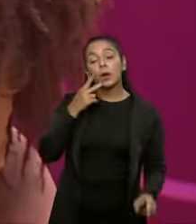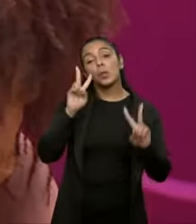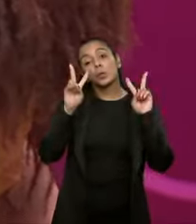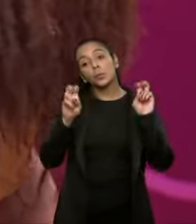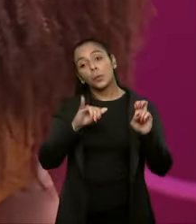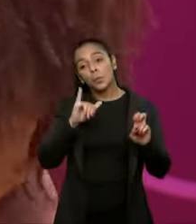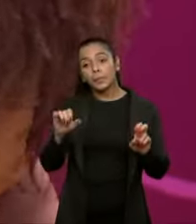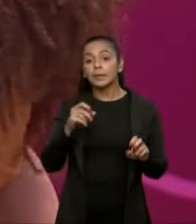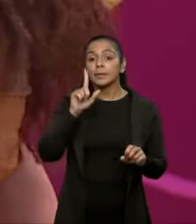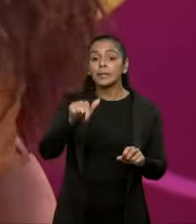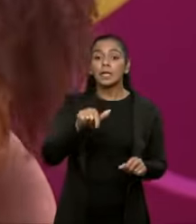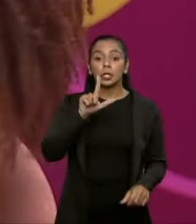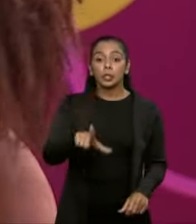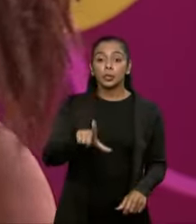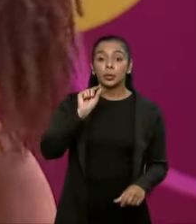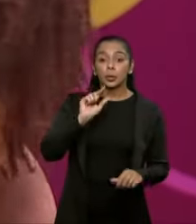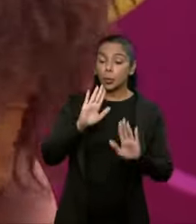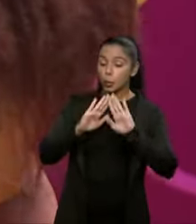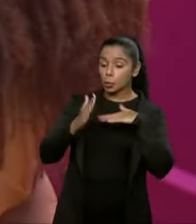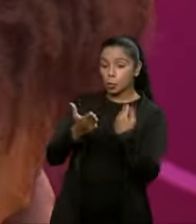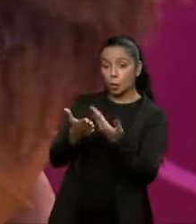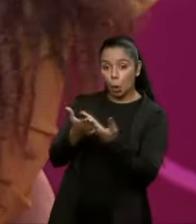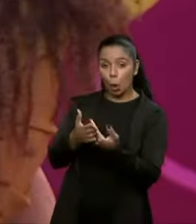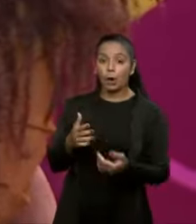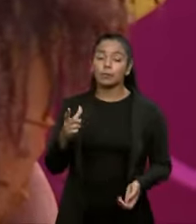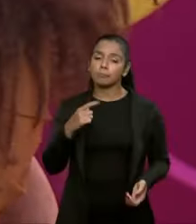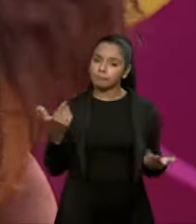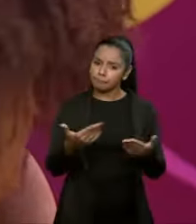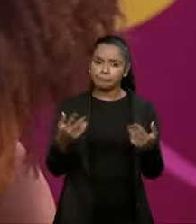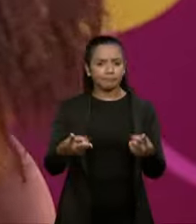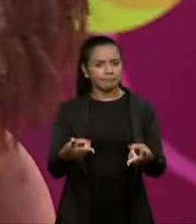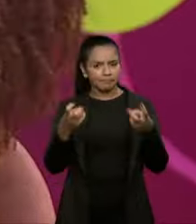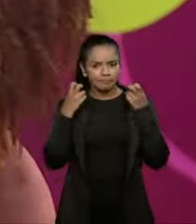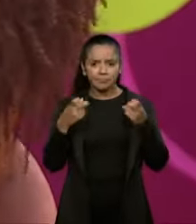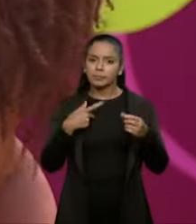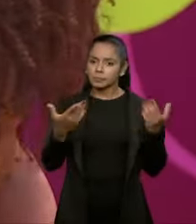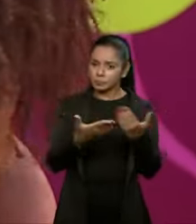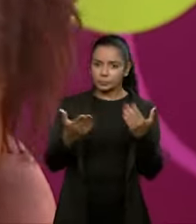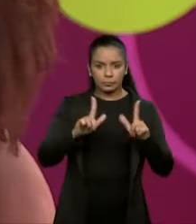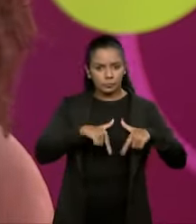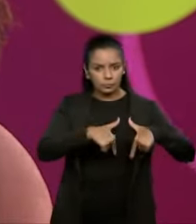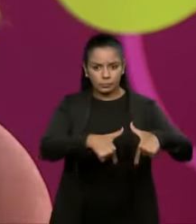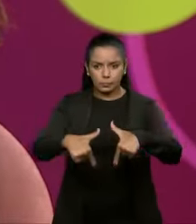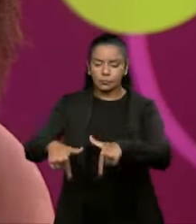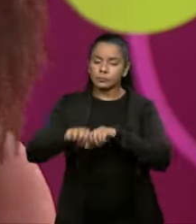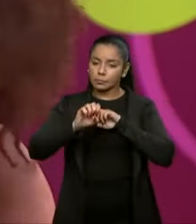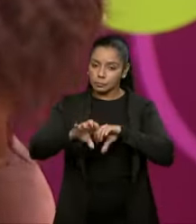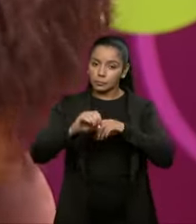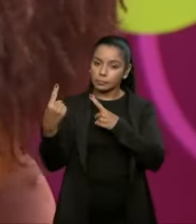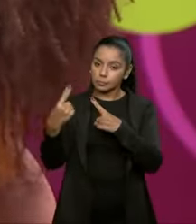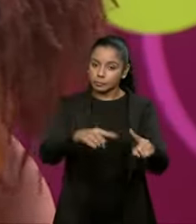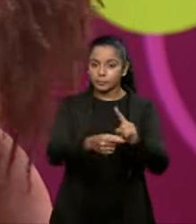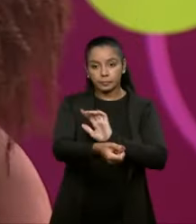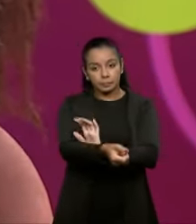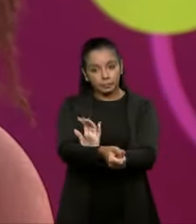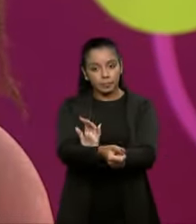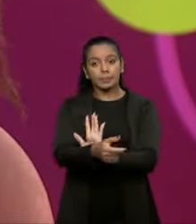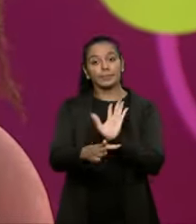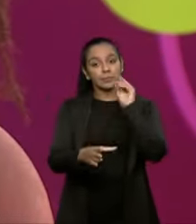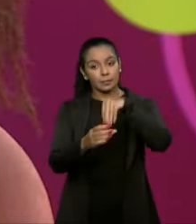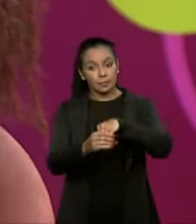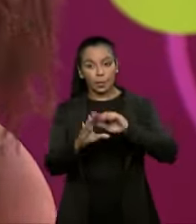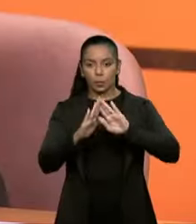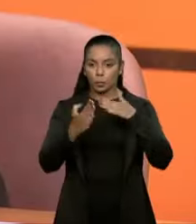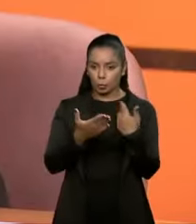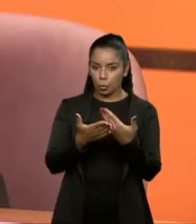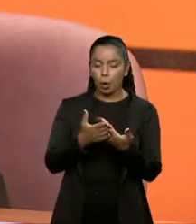Cissa, sobre a escola, né? A gente hoje em dia tem observado várias iniciativas de educação antirracista partindo de dentro das